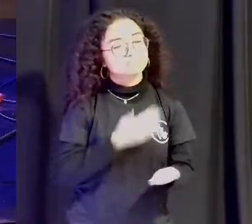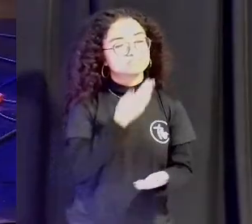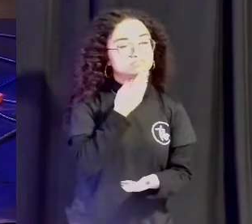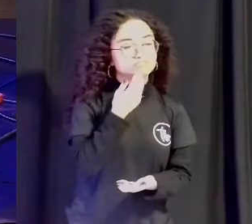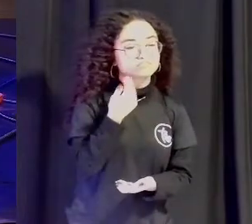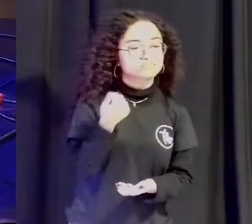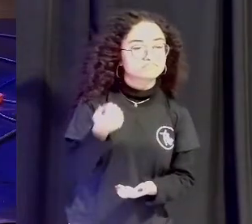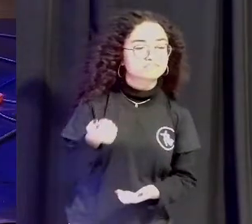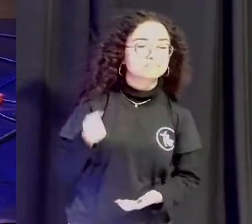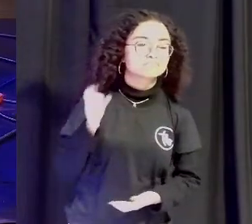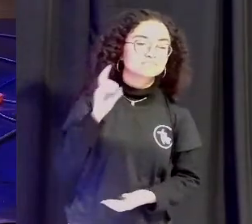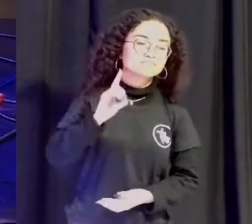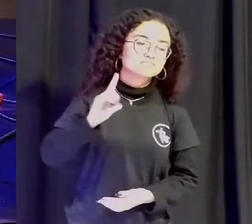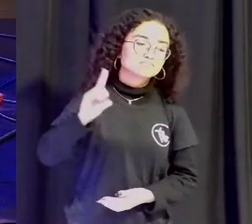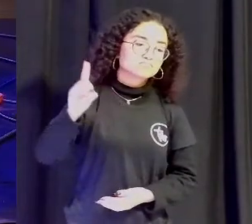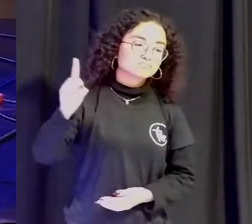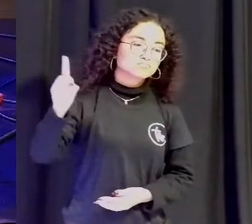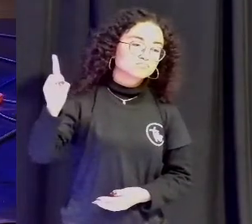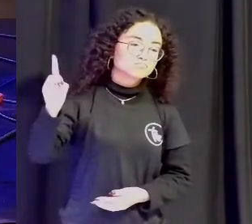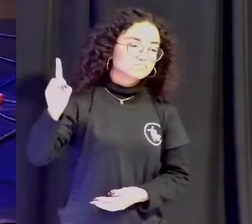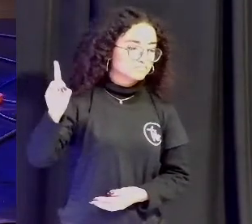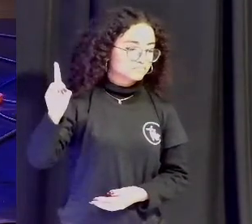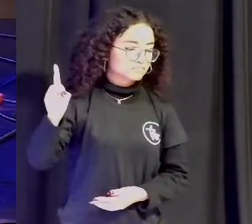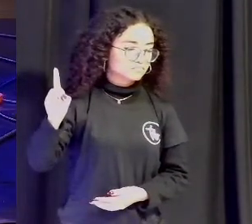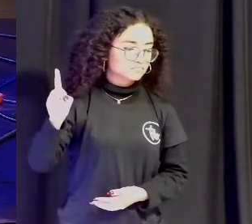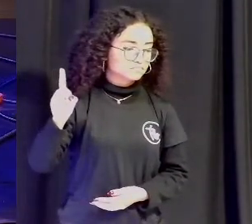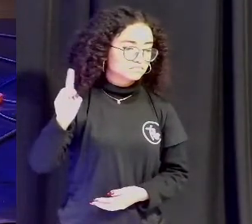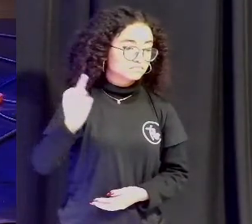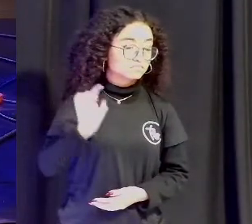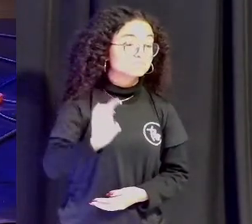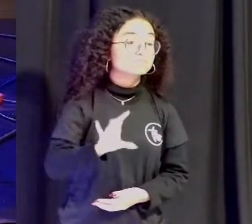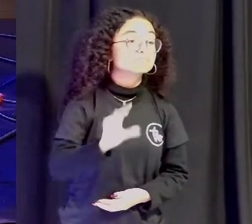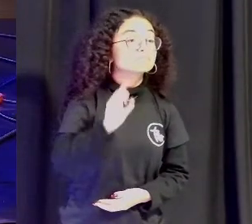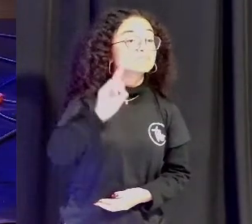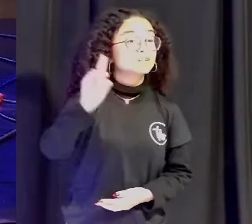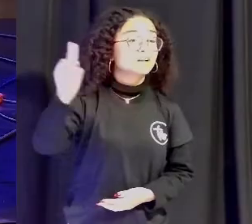nada melhor que o meu Deus.